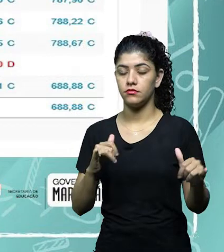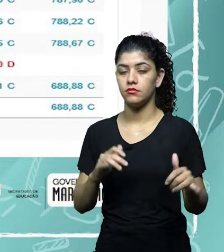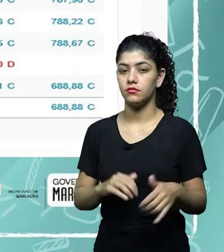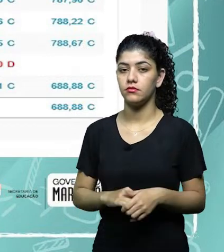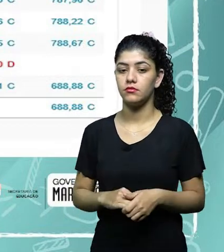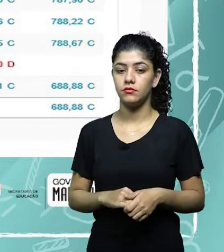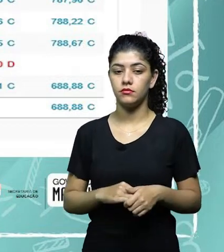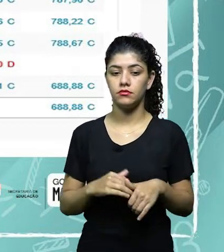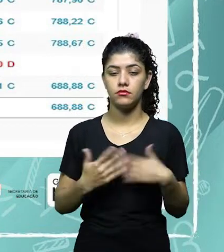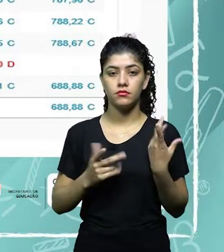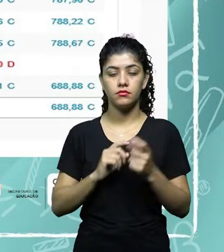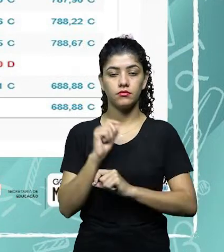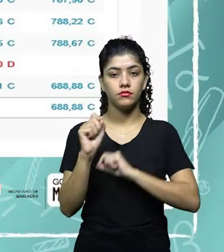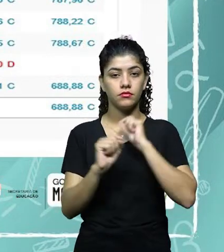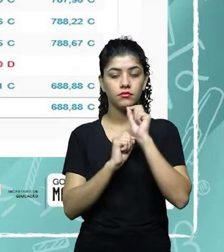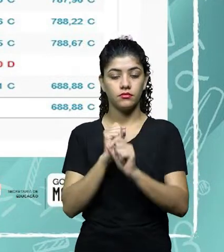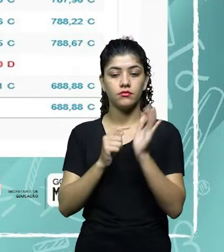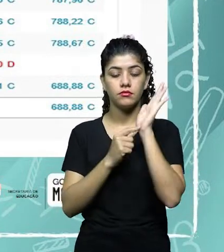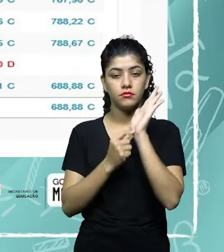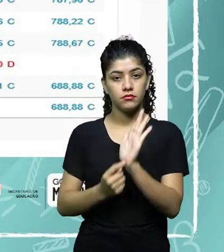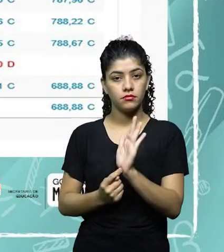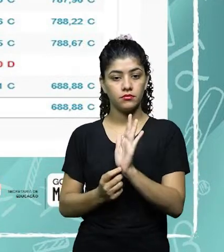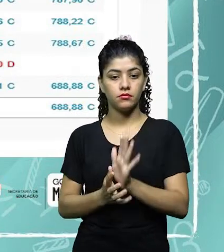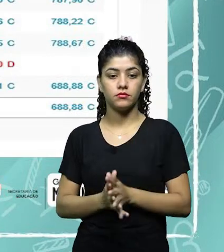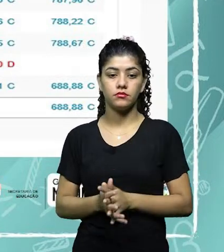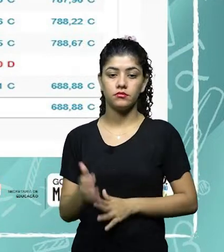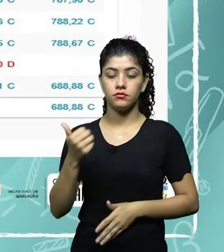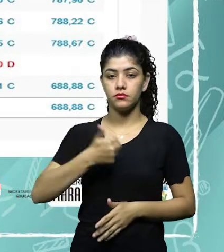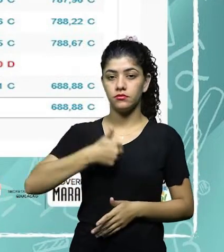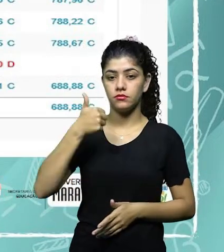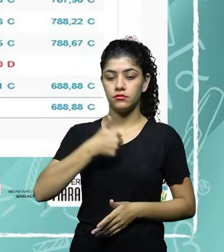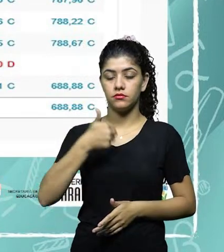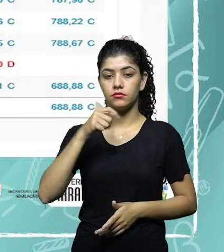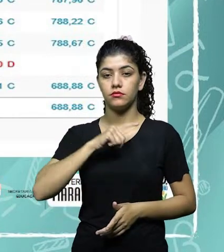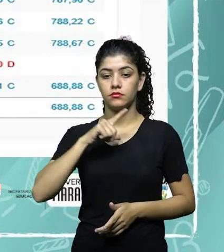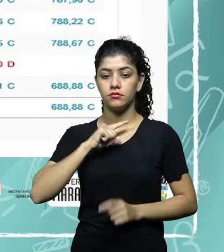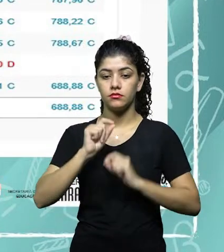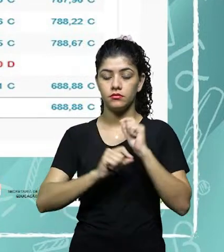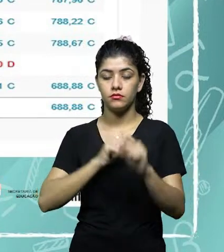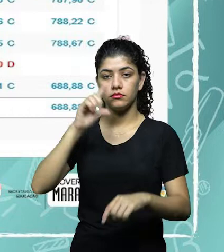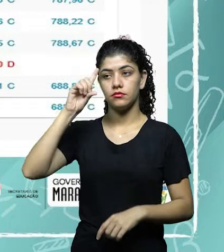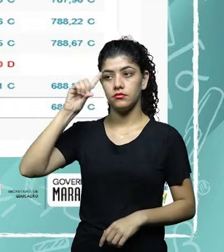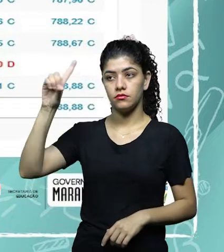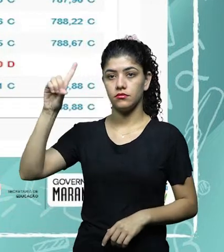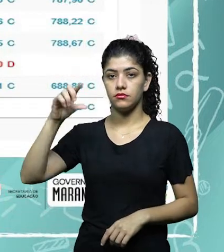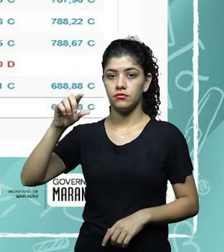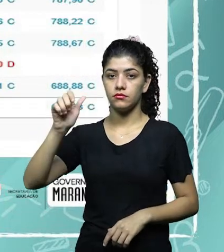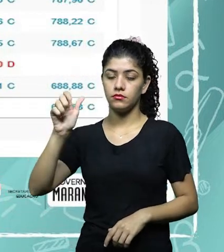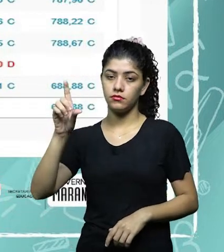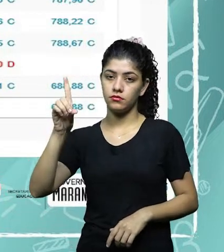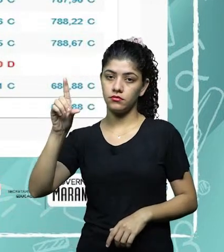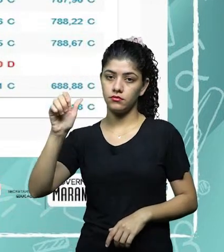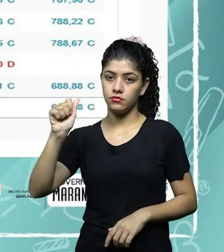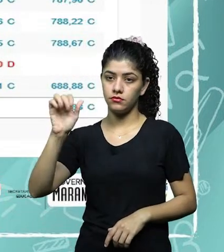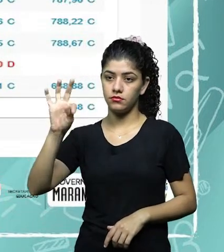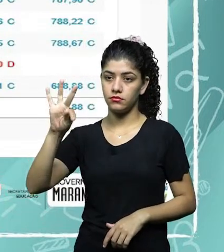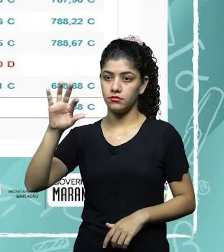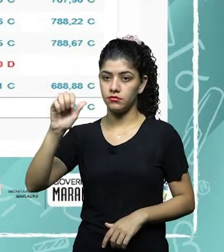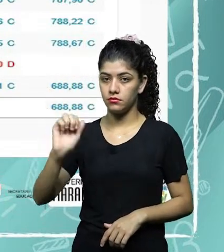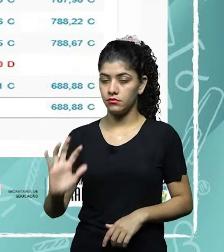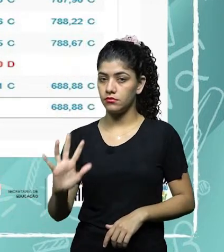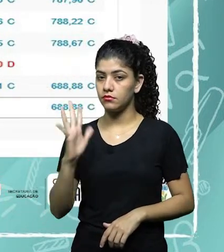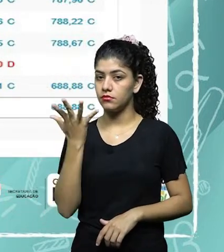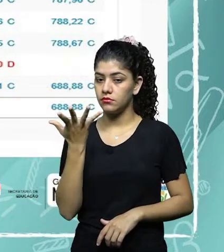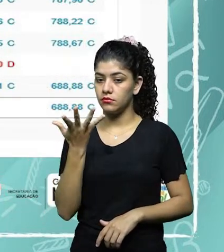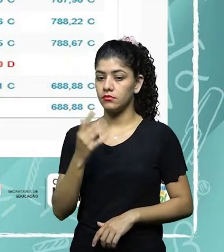para a contabilidade. Então, vejam só. Primeiro campo que nós temos aqui é a data, né? A data que